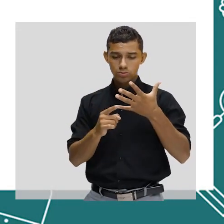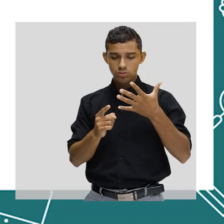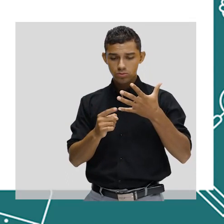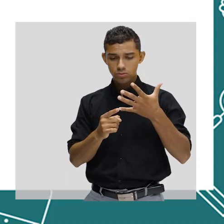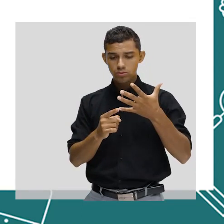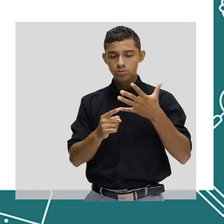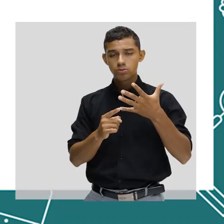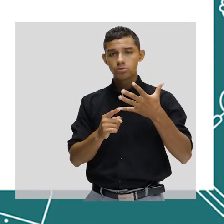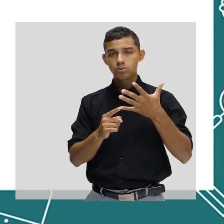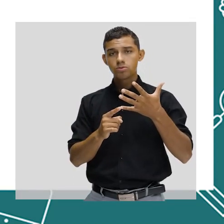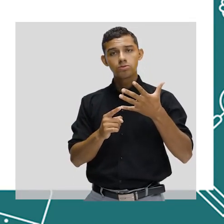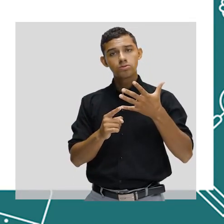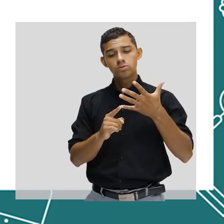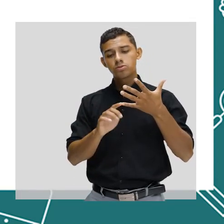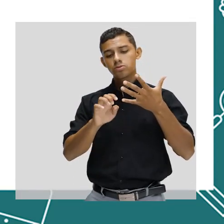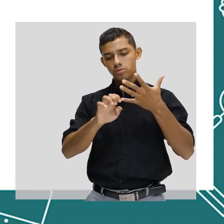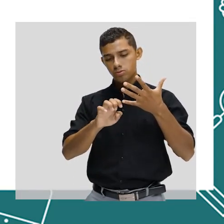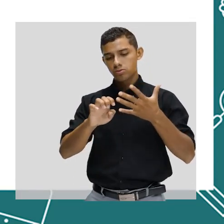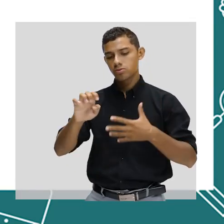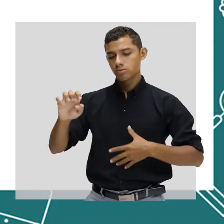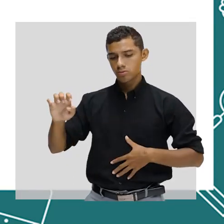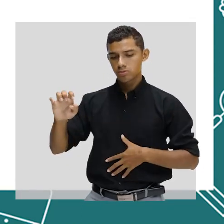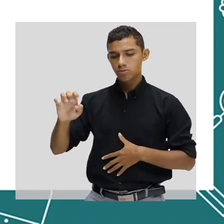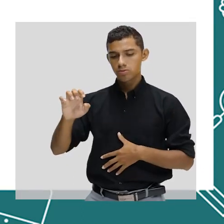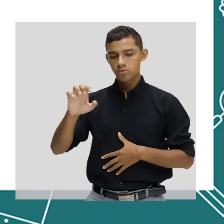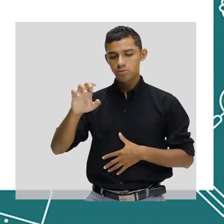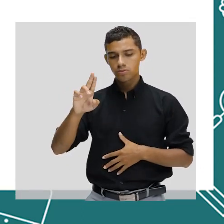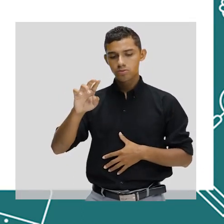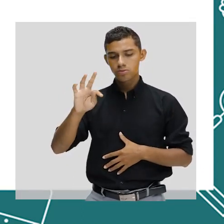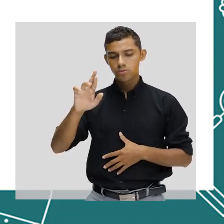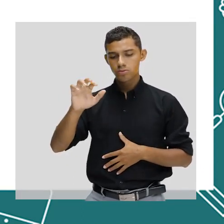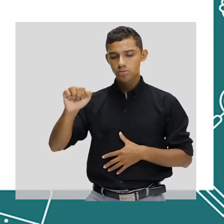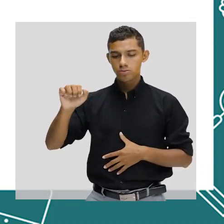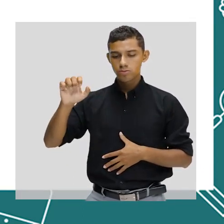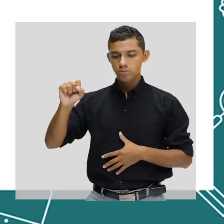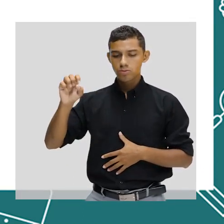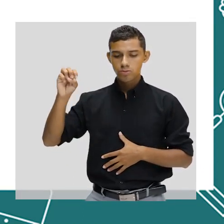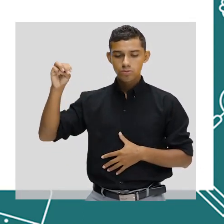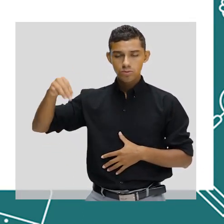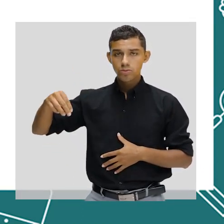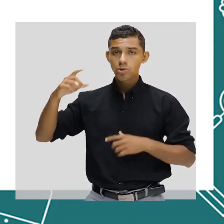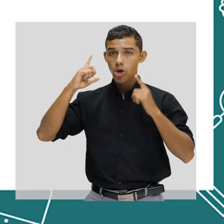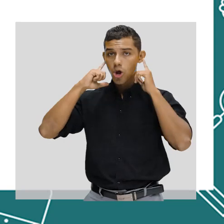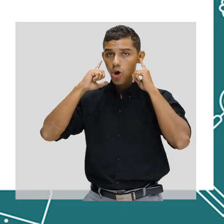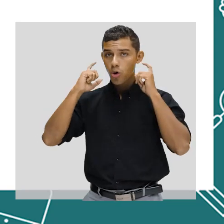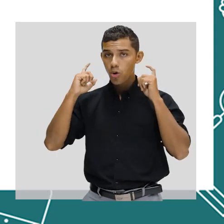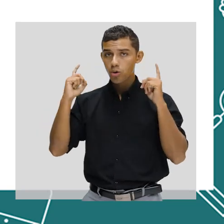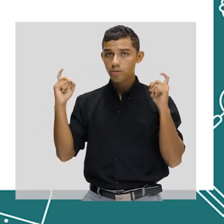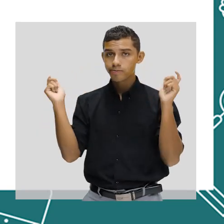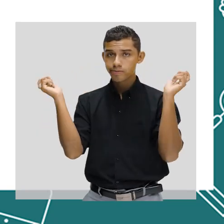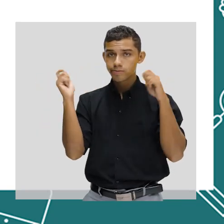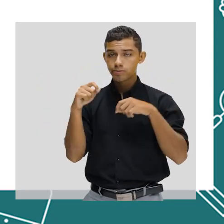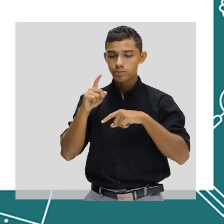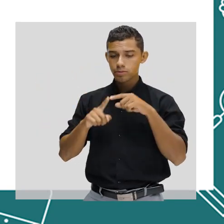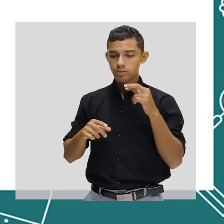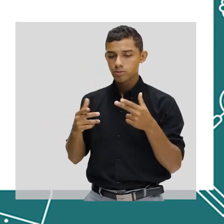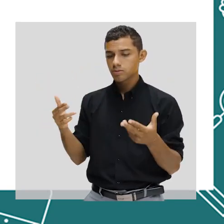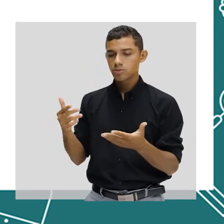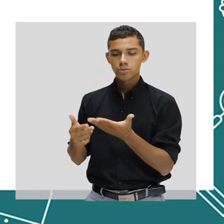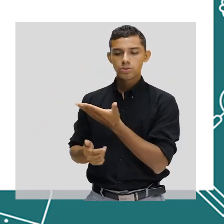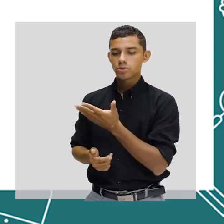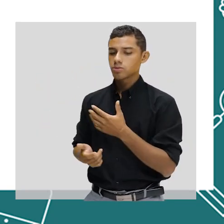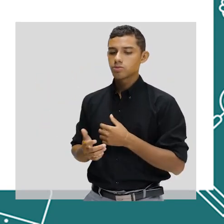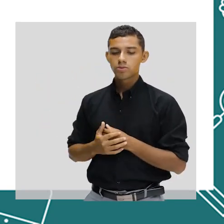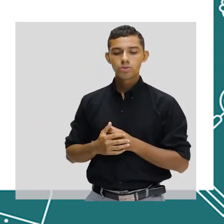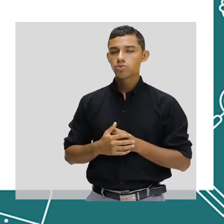ultrassom. O ultrassom é uma onda sonora. E a onda sonora necessita de matéria. Okay? Então, nós não